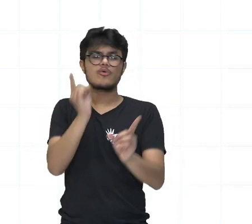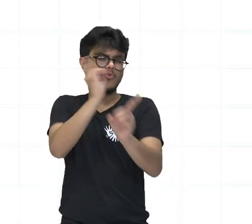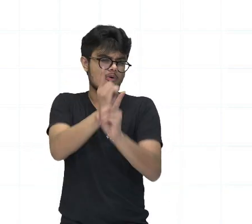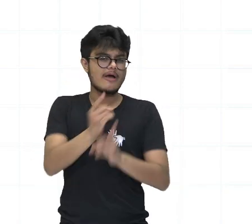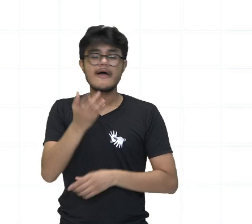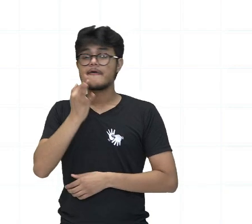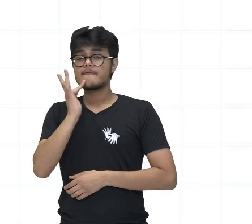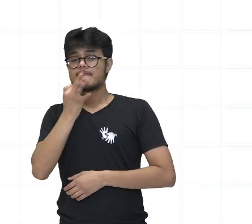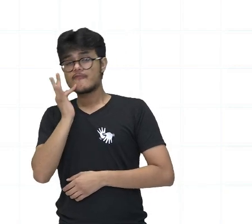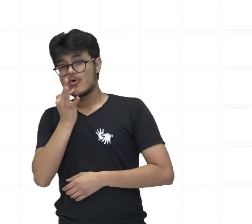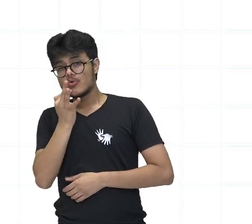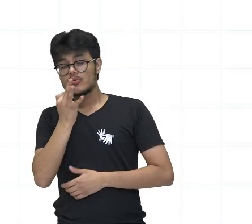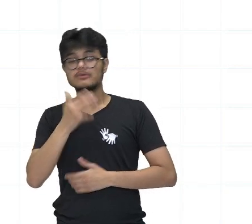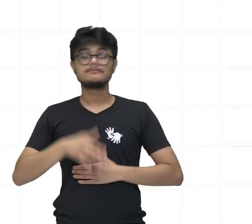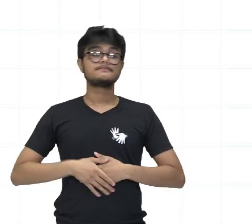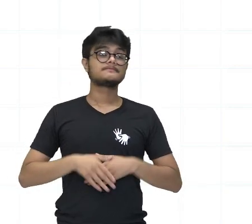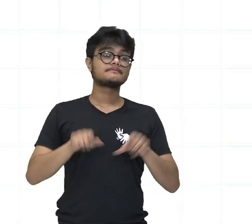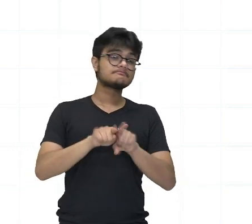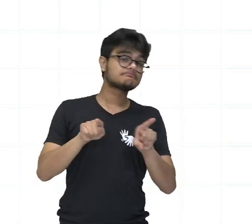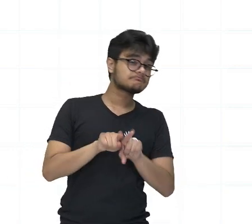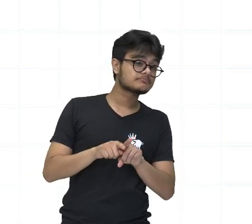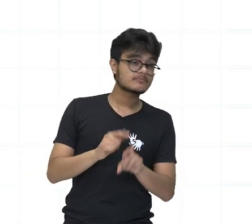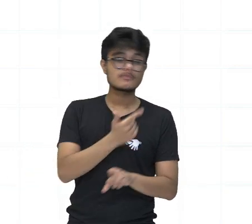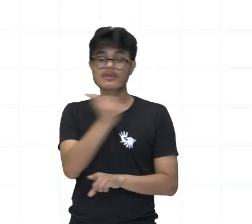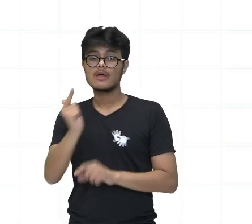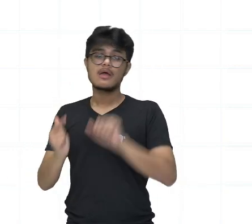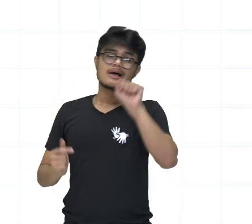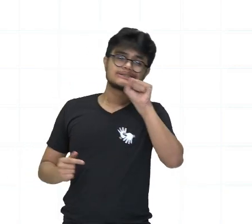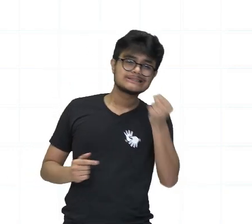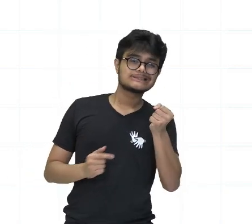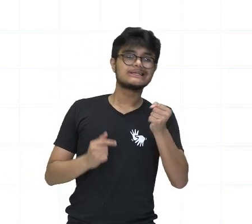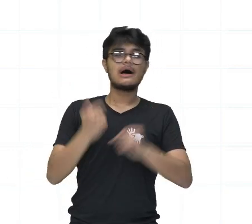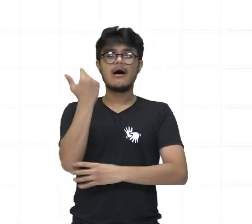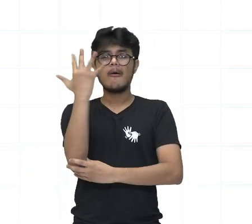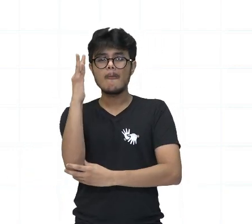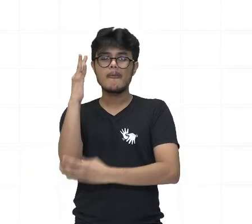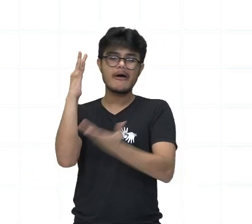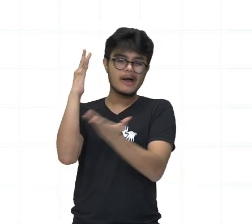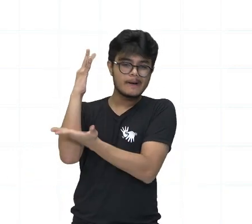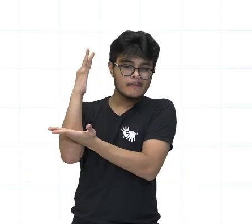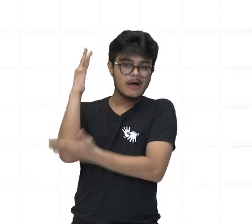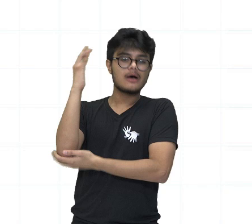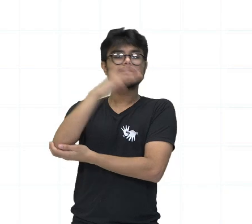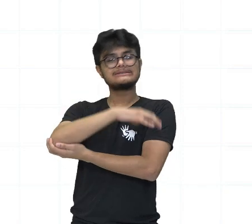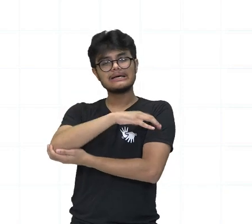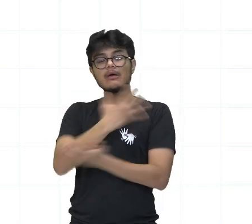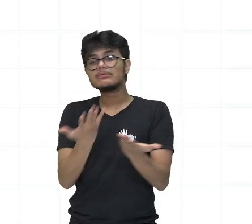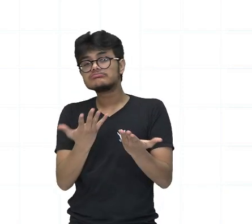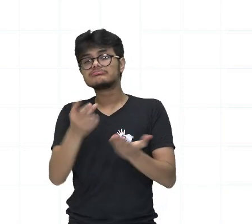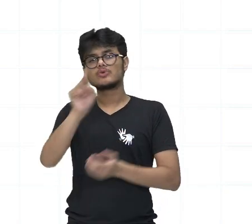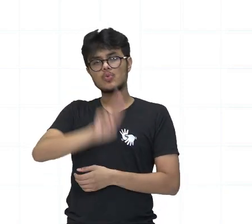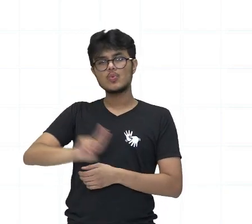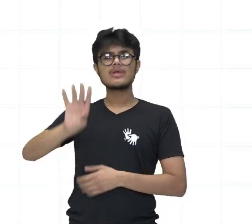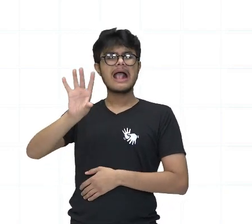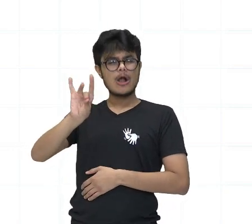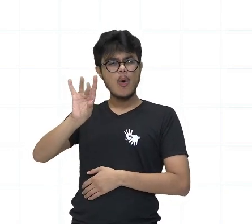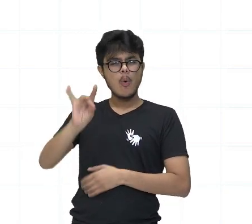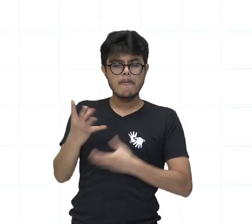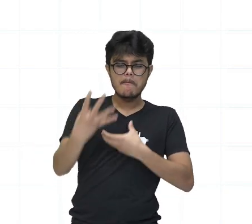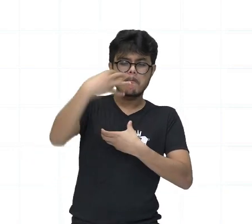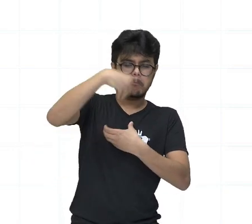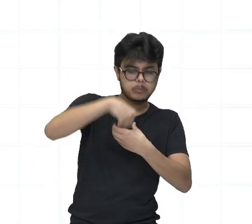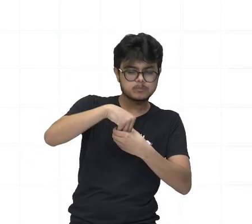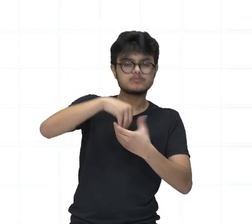fruta, uma verdura, um caule. Então, eles misturam esses aglutinantes para